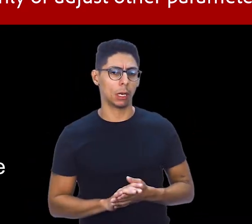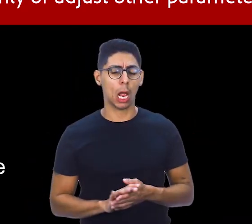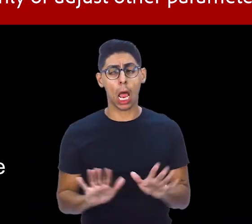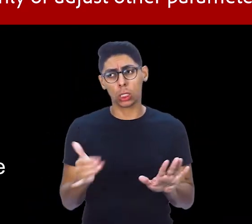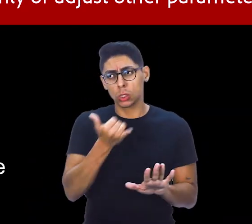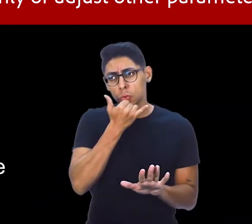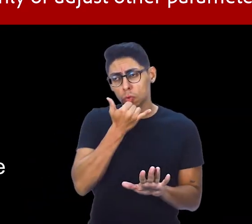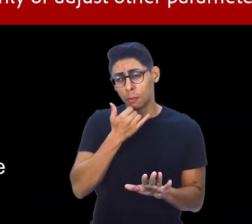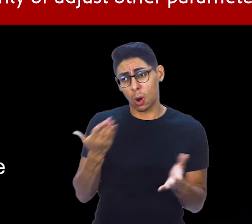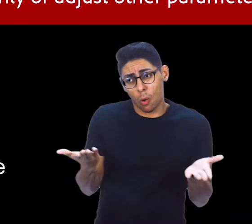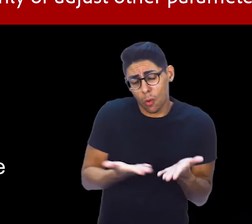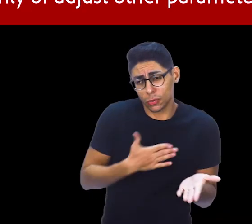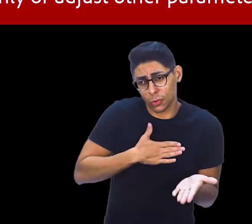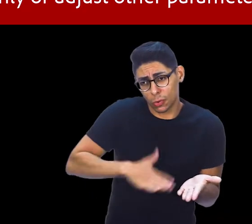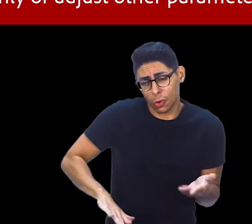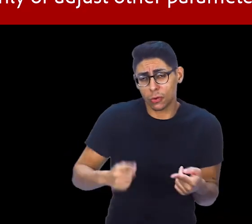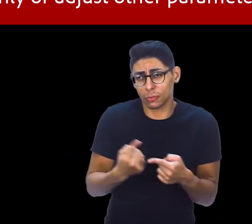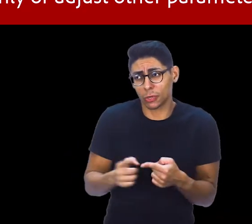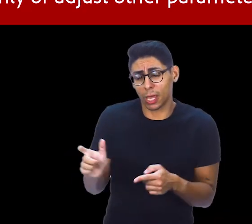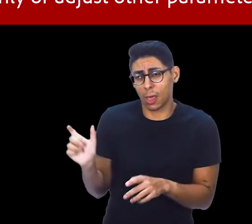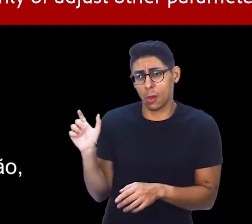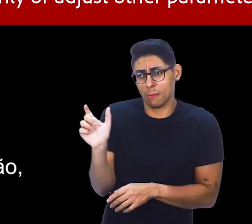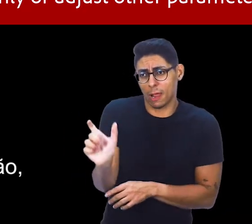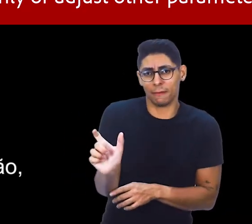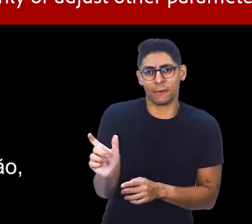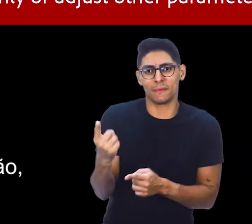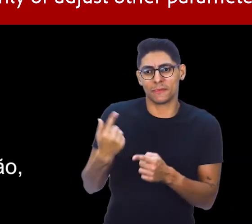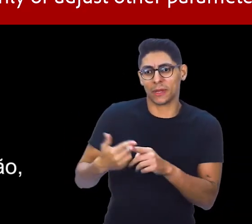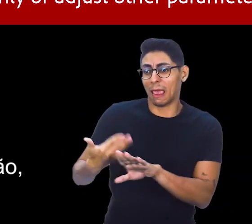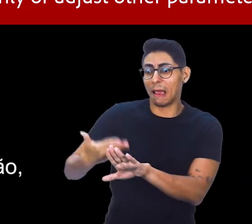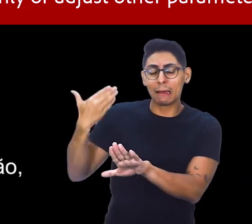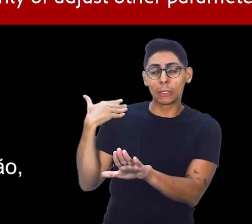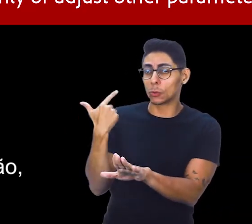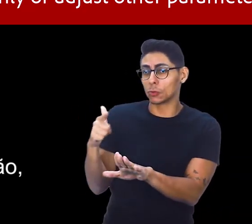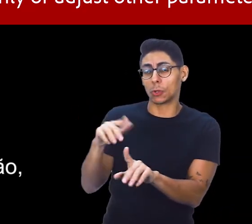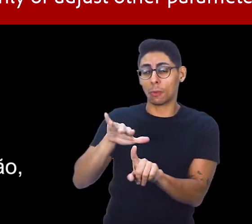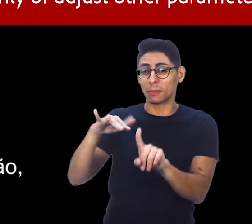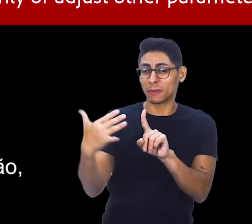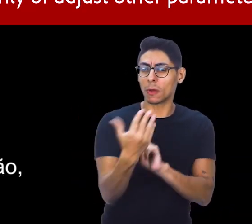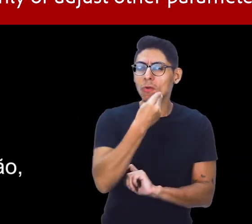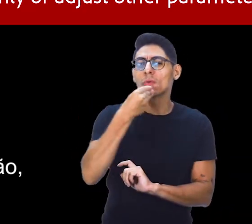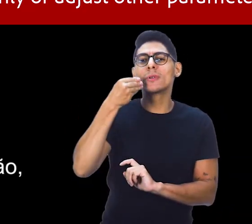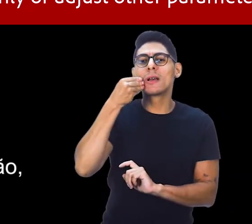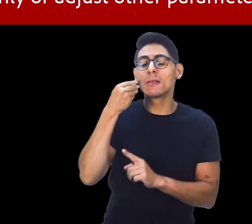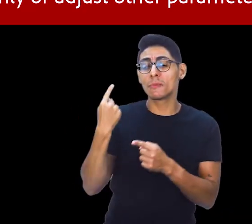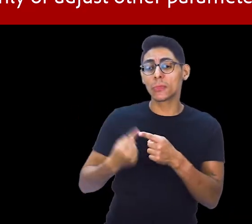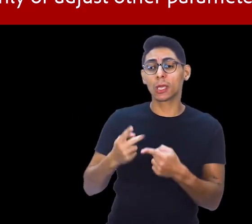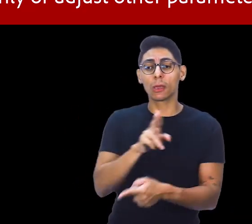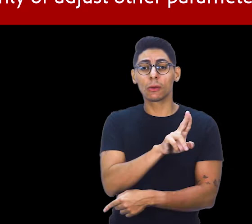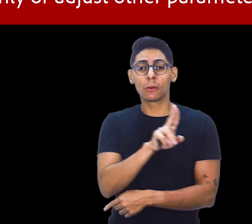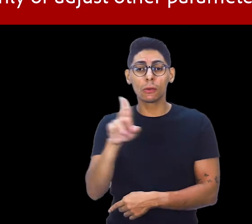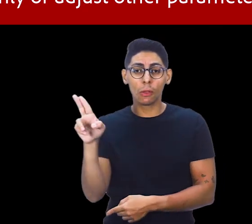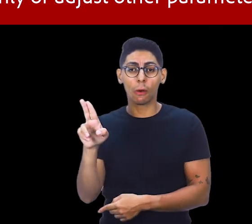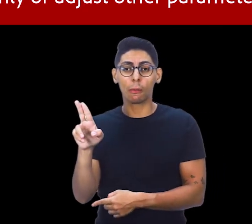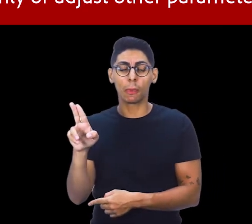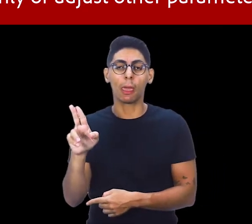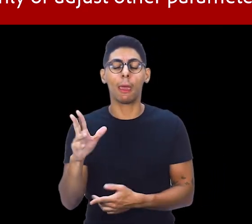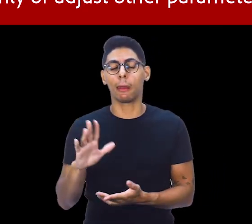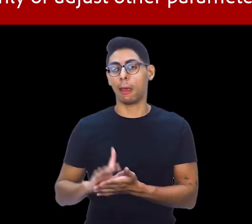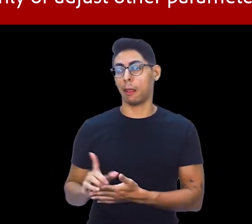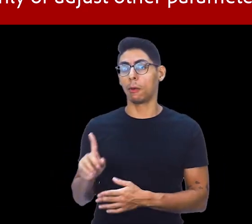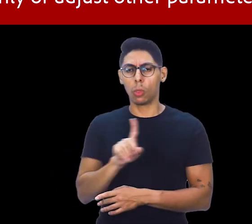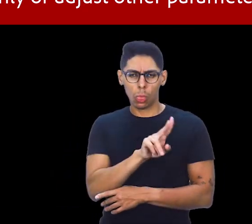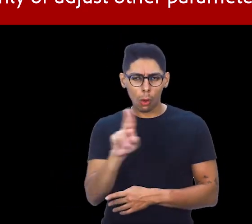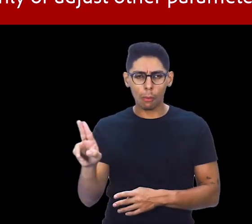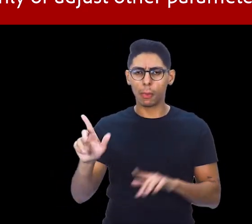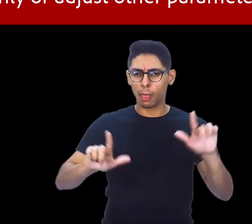Não? Fiquei até com medo de dizer não, porque sabe como? Por isso que eu falei que não tinha uma percepção de inclusão, porque o programa chamava Nossos Amigos